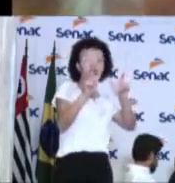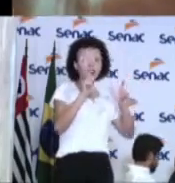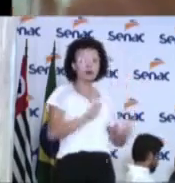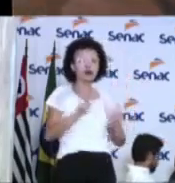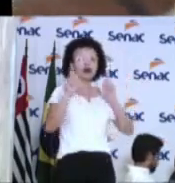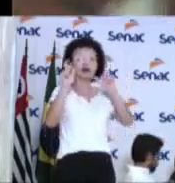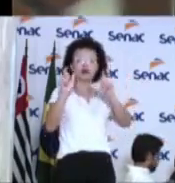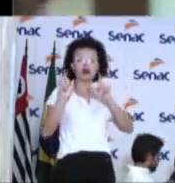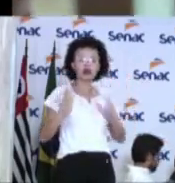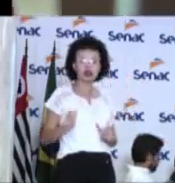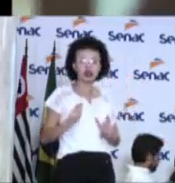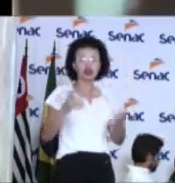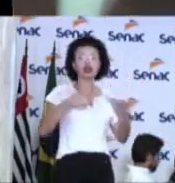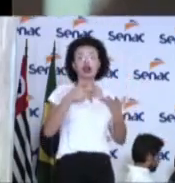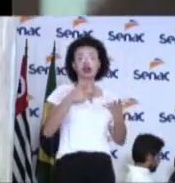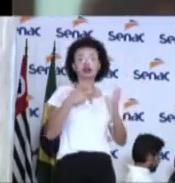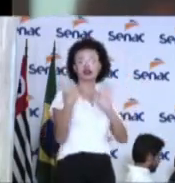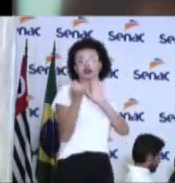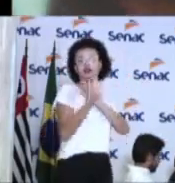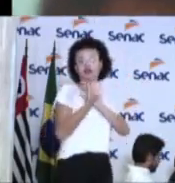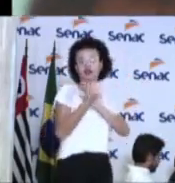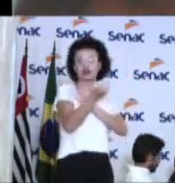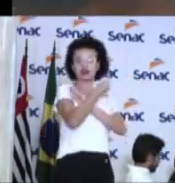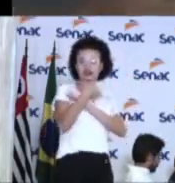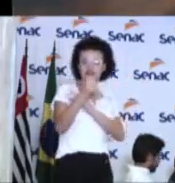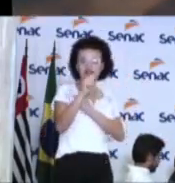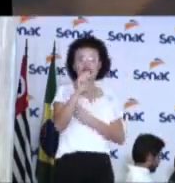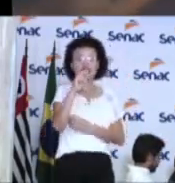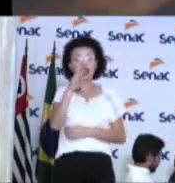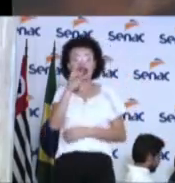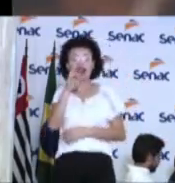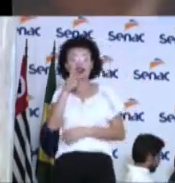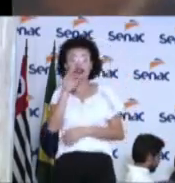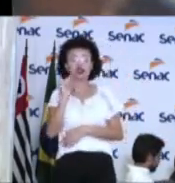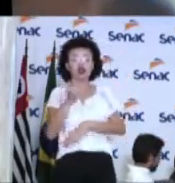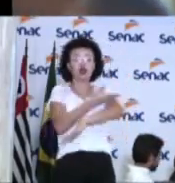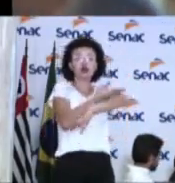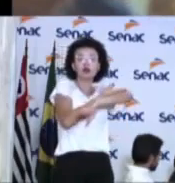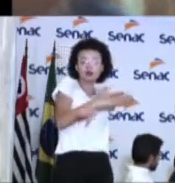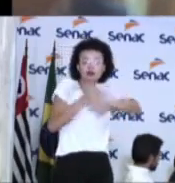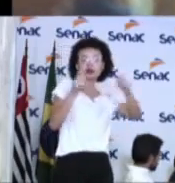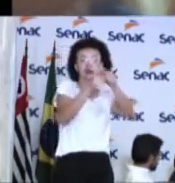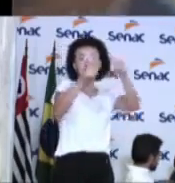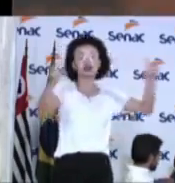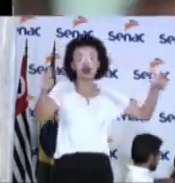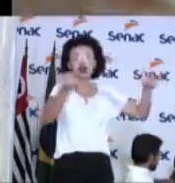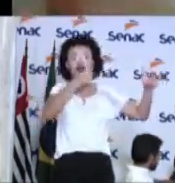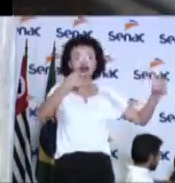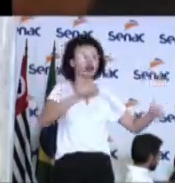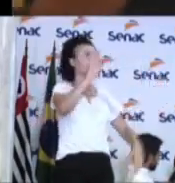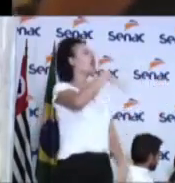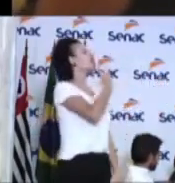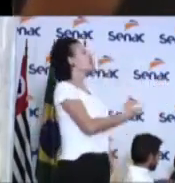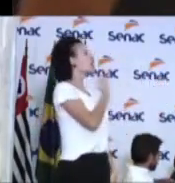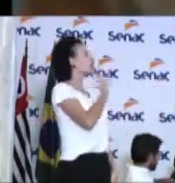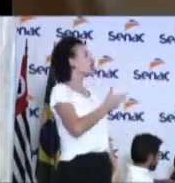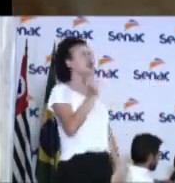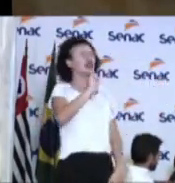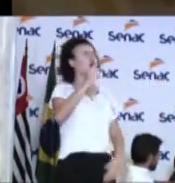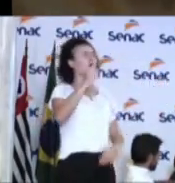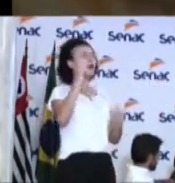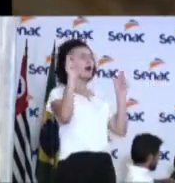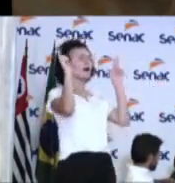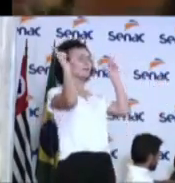onde a Antártica atua. E começaremos em uma data em que se consome mais cerveja, que é o... O Natal! Não, a